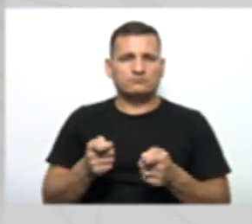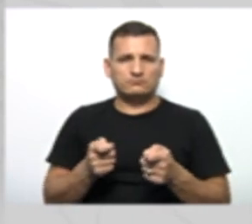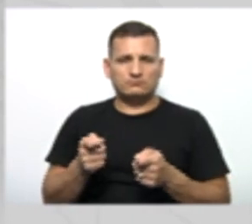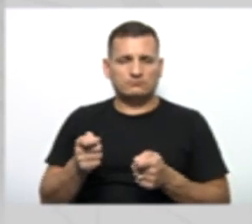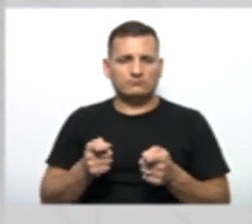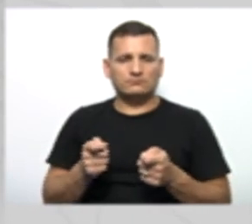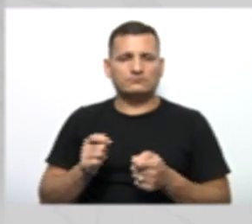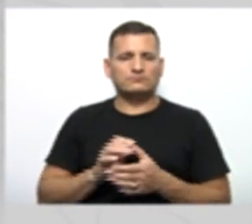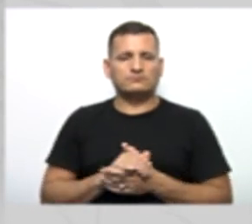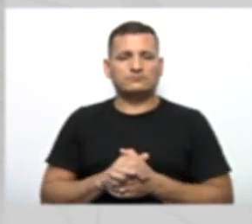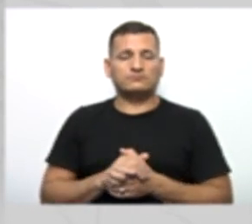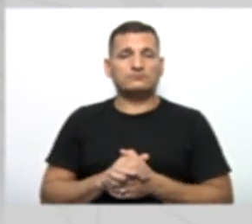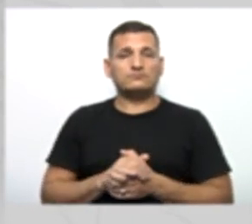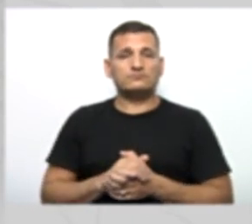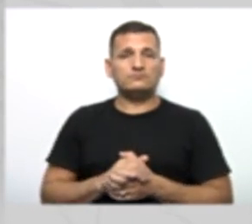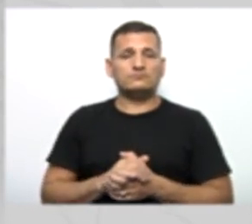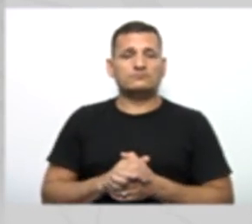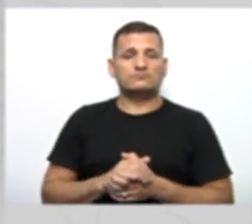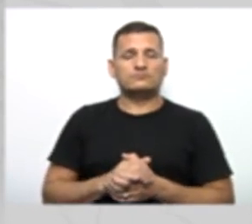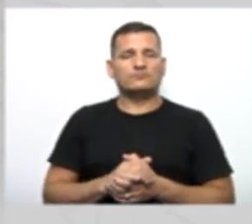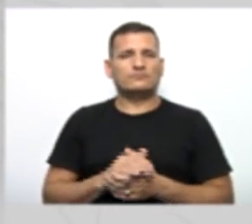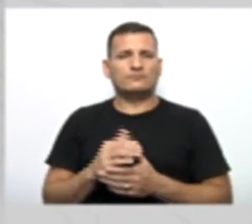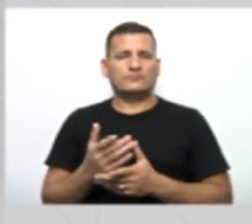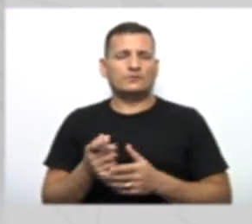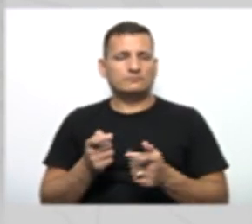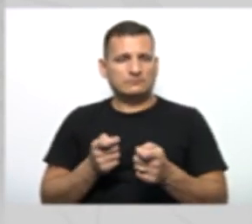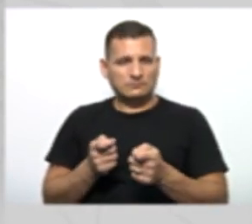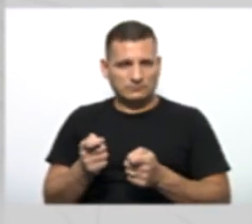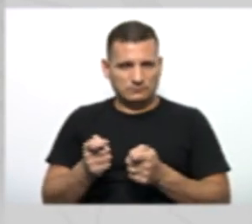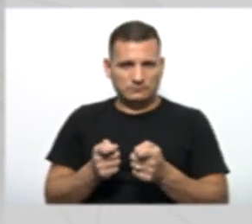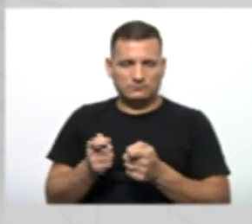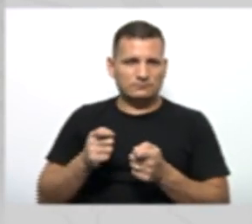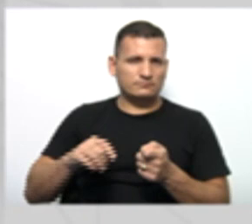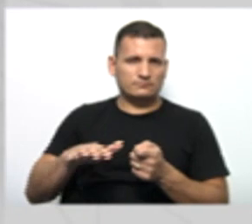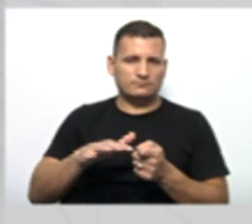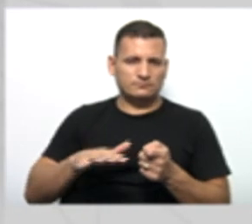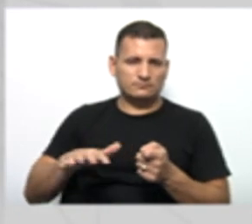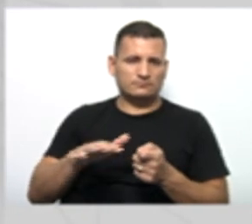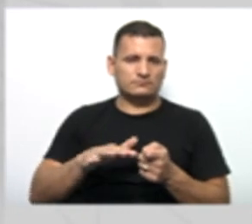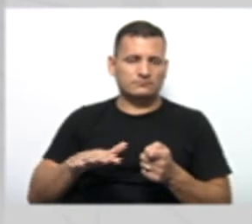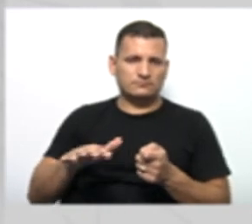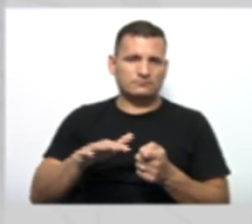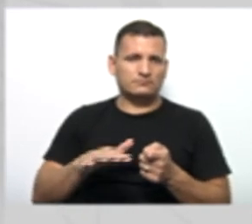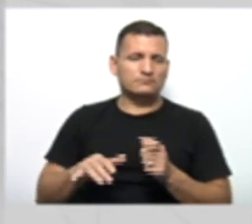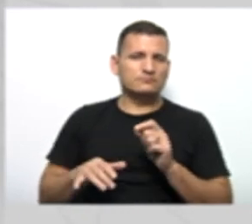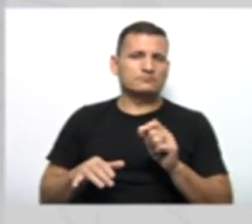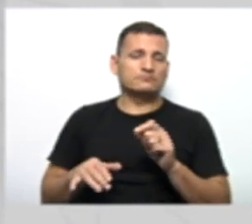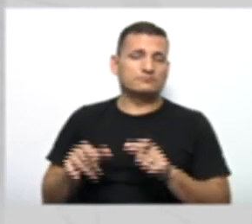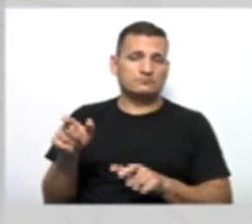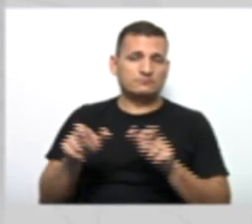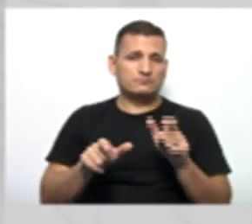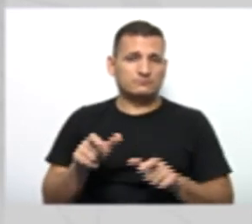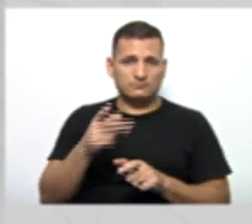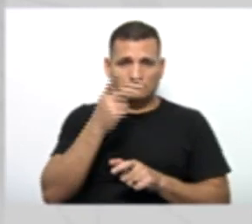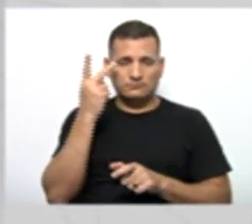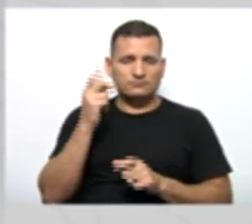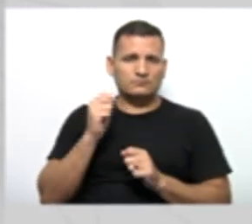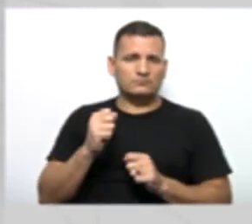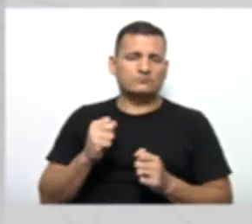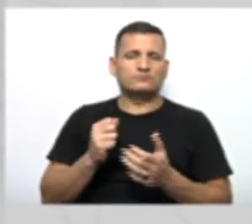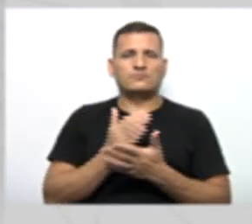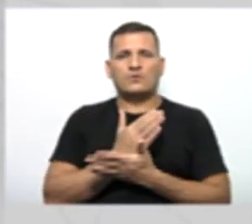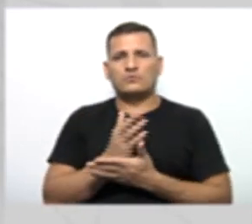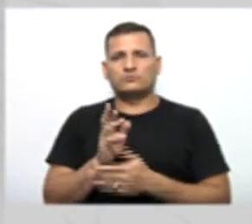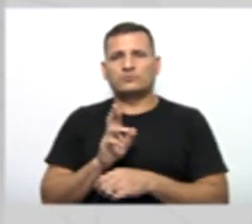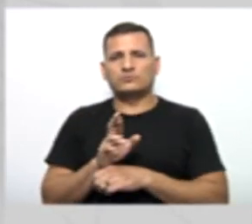nas unidades de uso sustentável, nós temos aqueles locais onde as pessoas podem explorar alguns